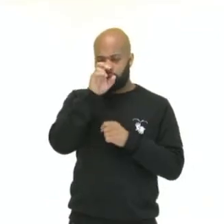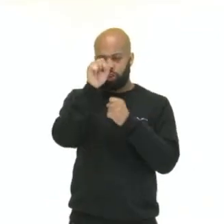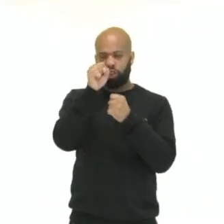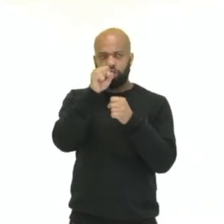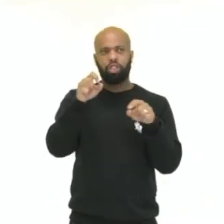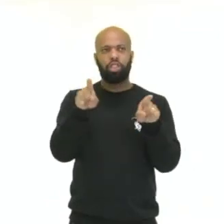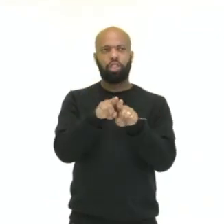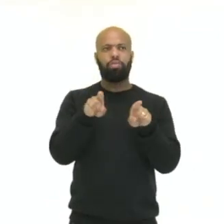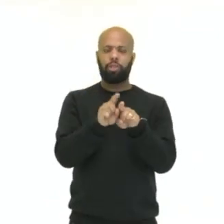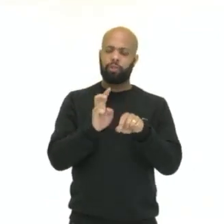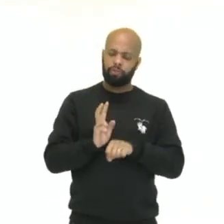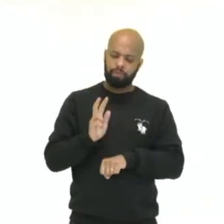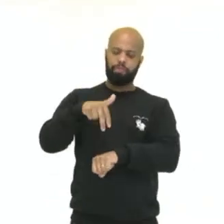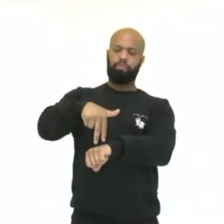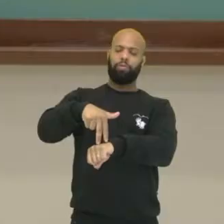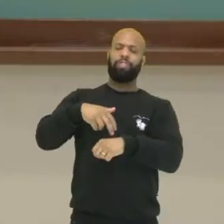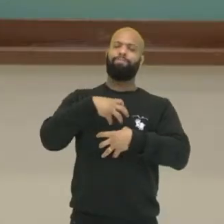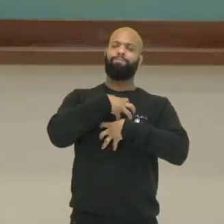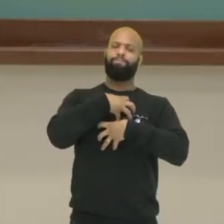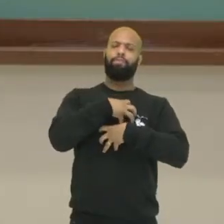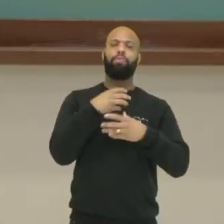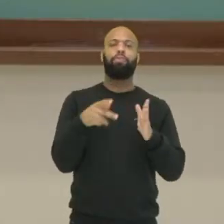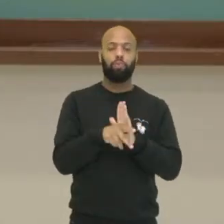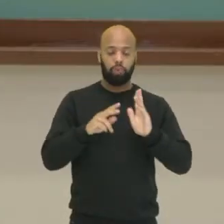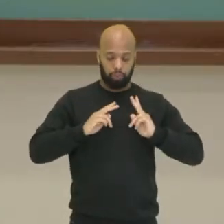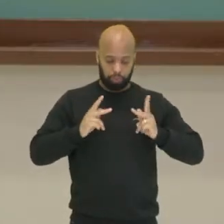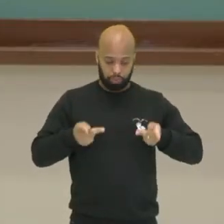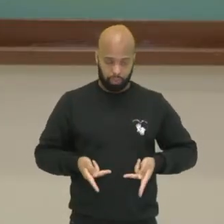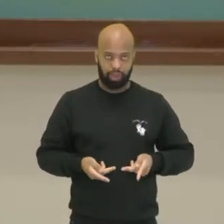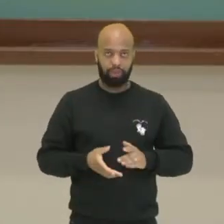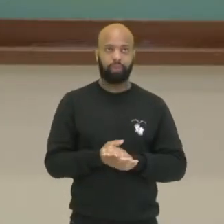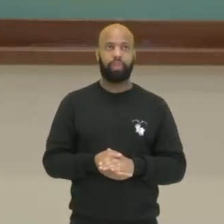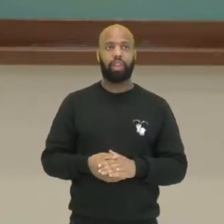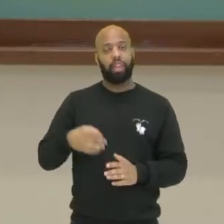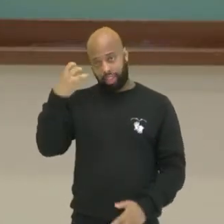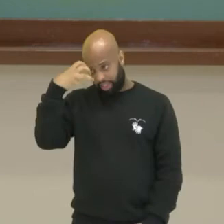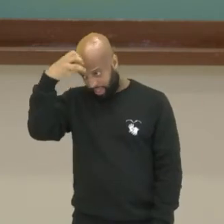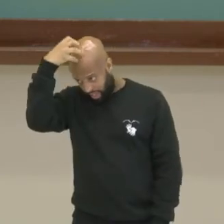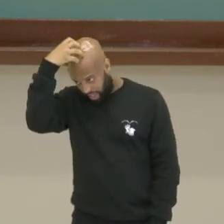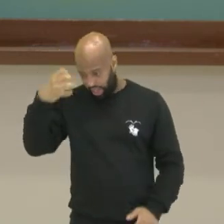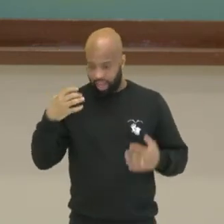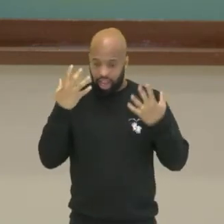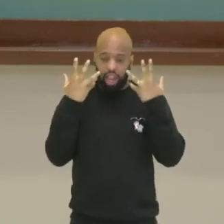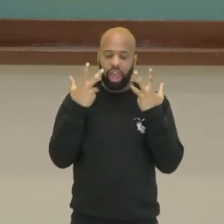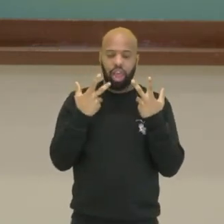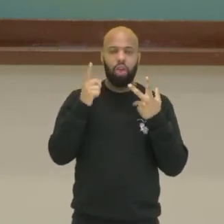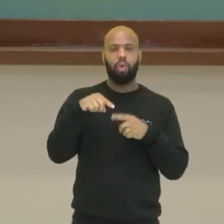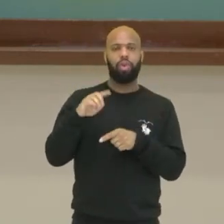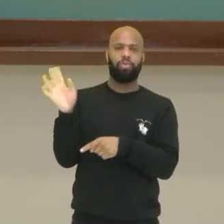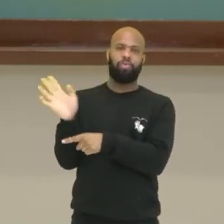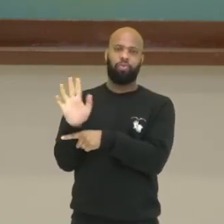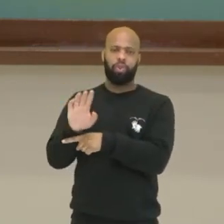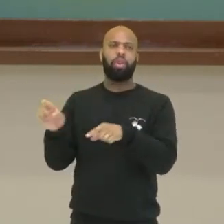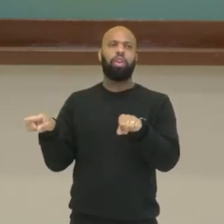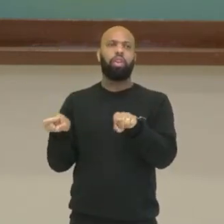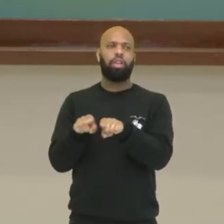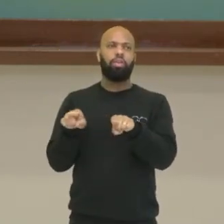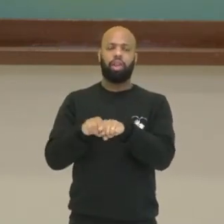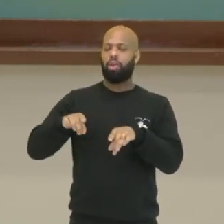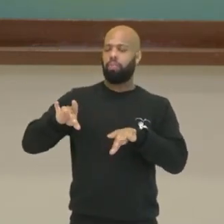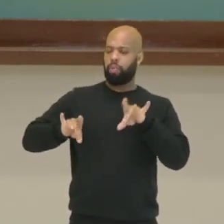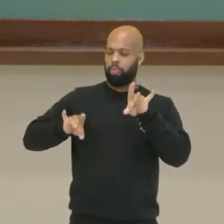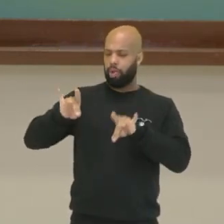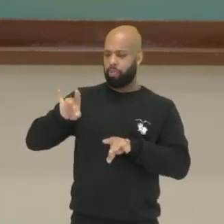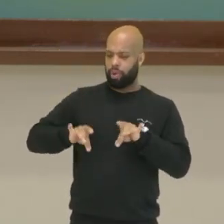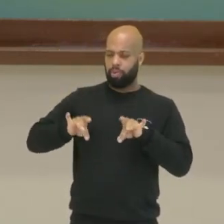ou afirmar sensações humanas. O Rei Leão é um filme e também uma peça musical para o teatro,